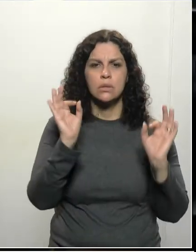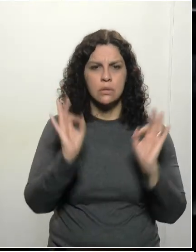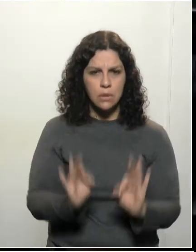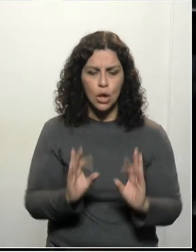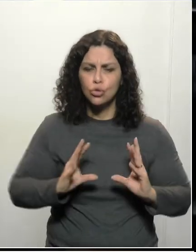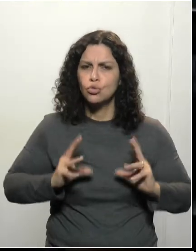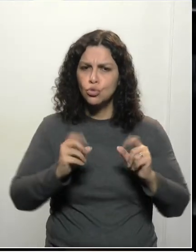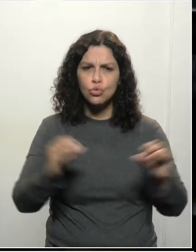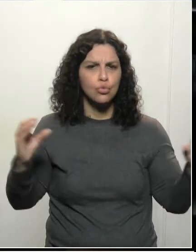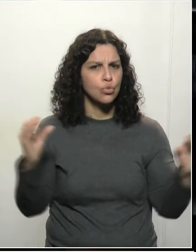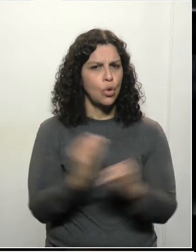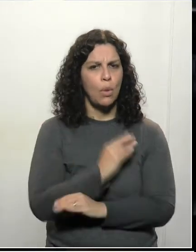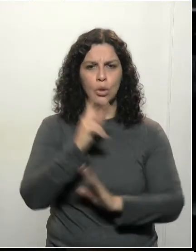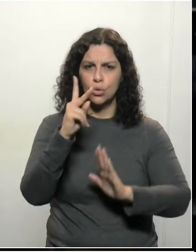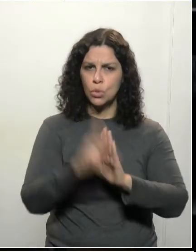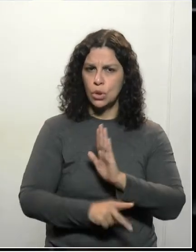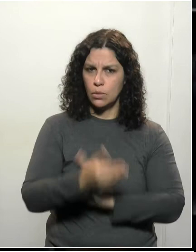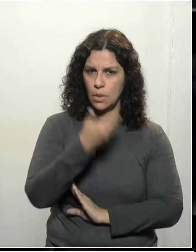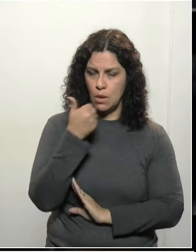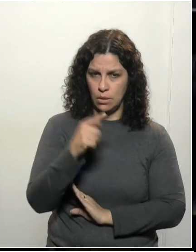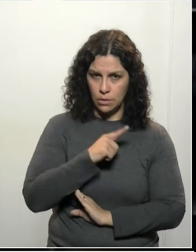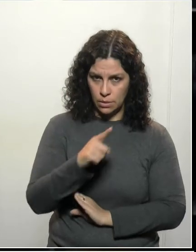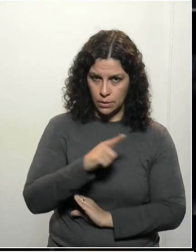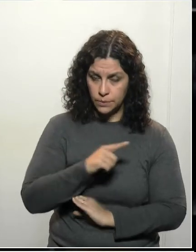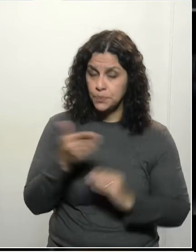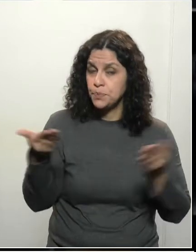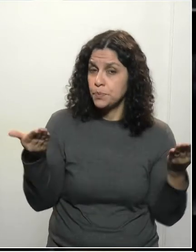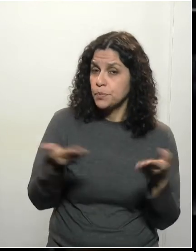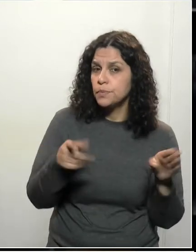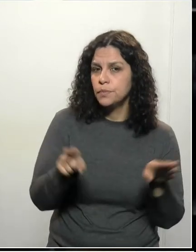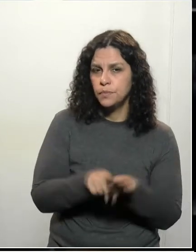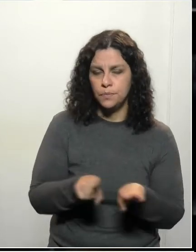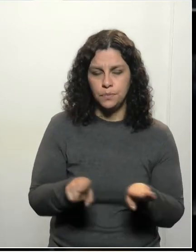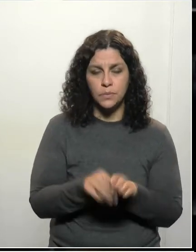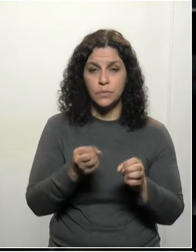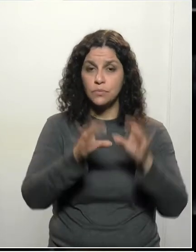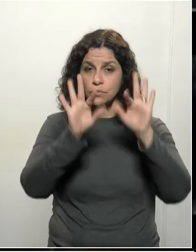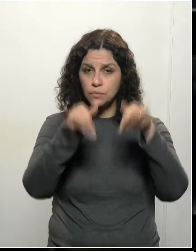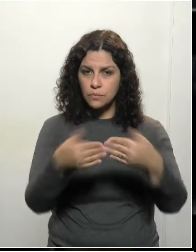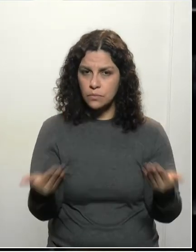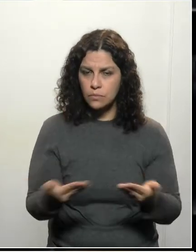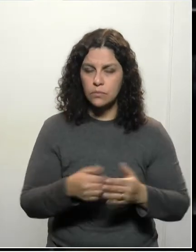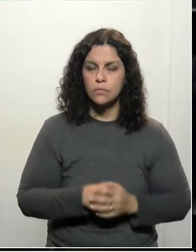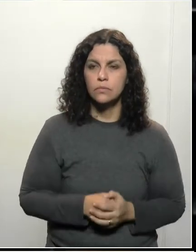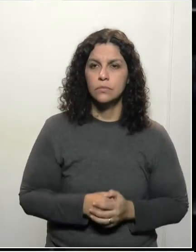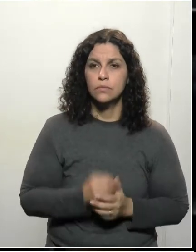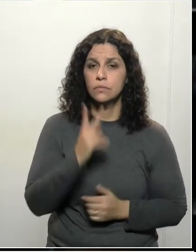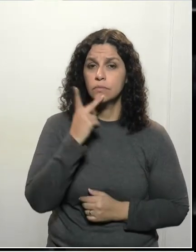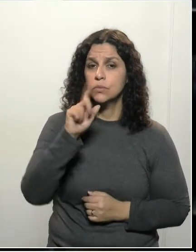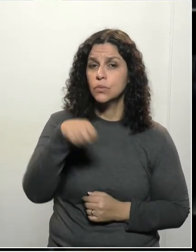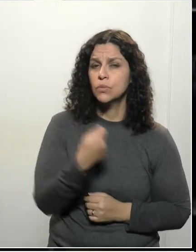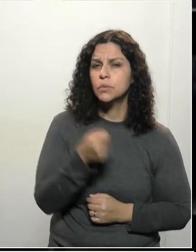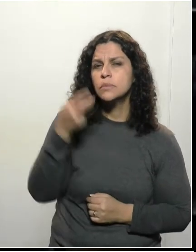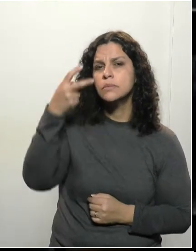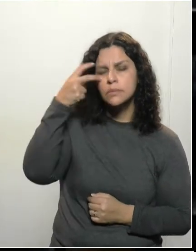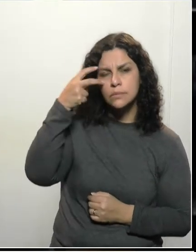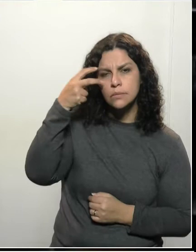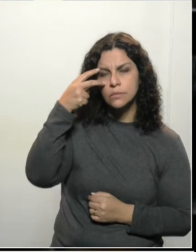que é necessário para que o projeto fique ainda melhor. E quero só finalizar, me reportar ao deputado